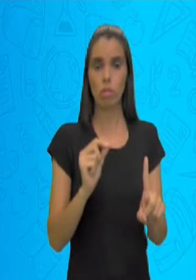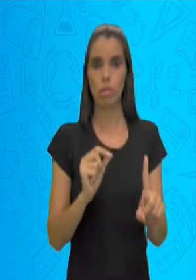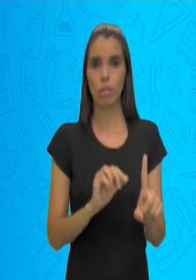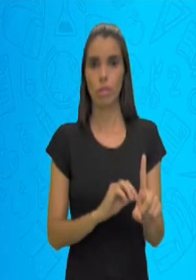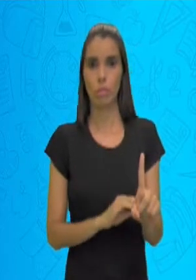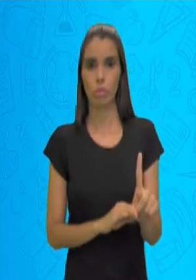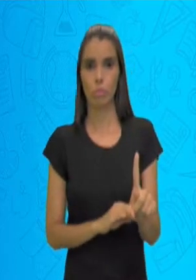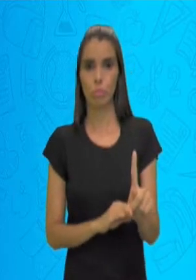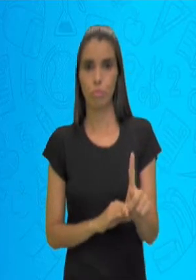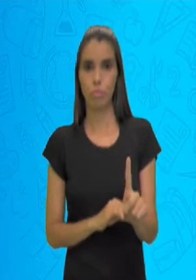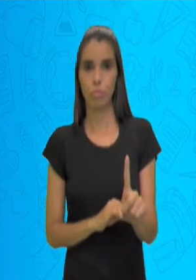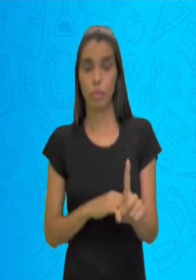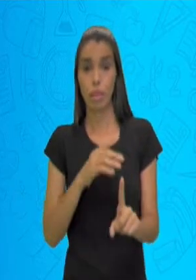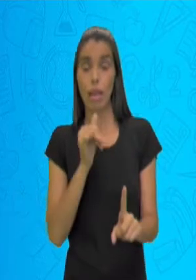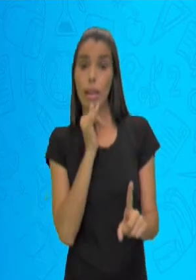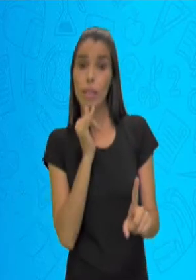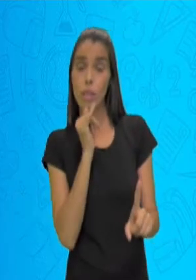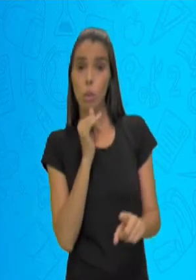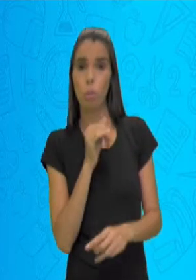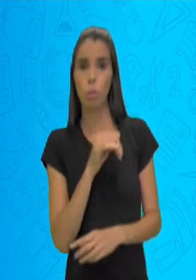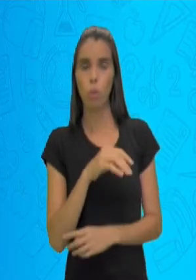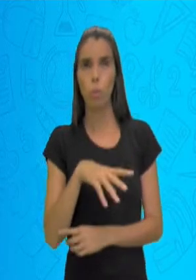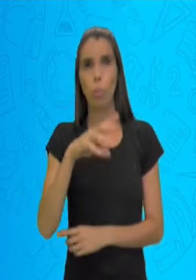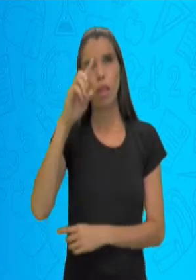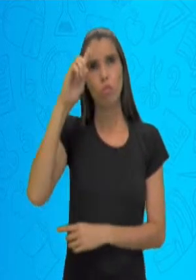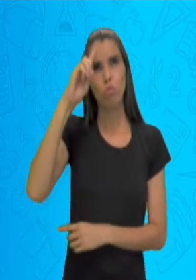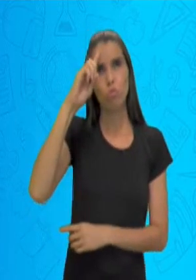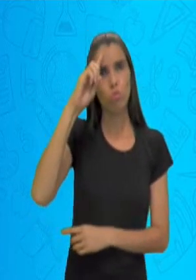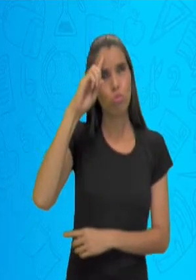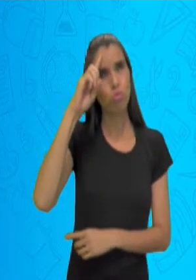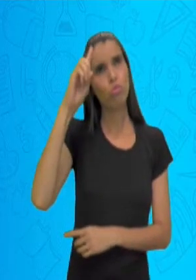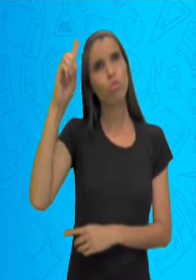fala sobre data, por exemplo,